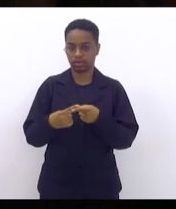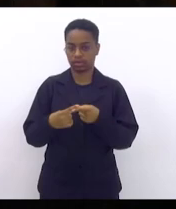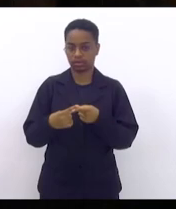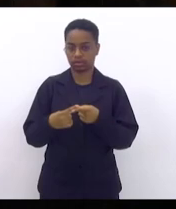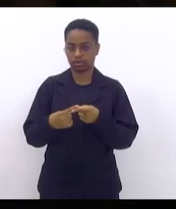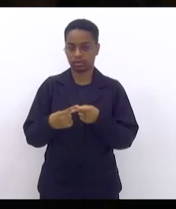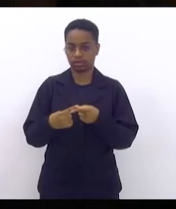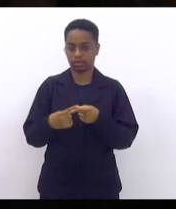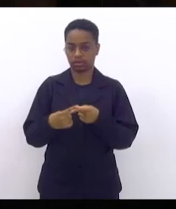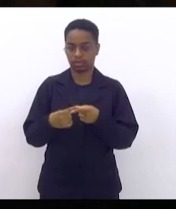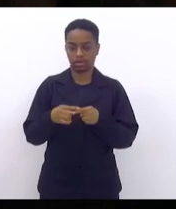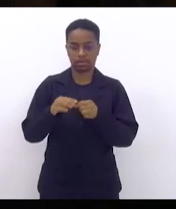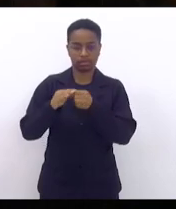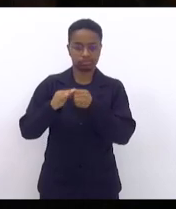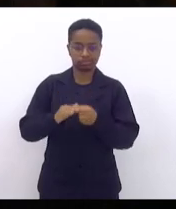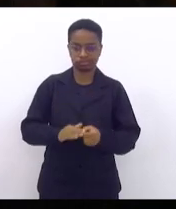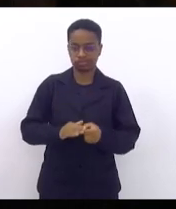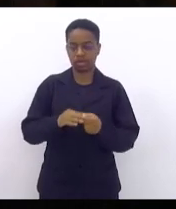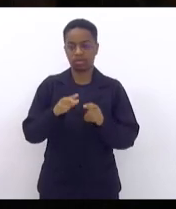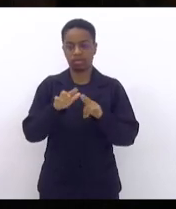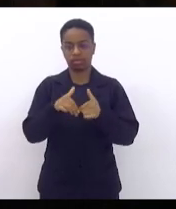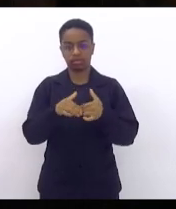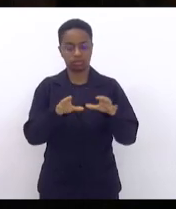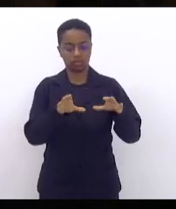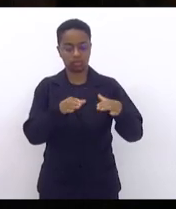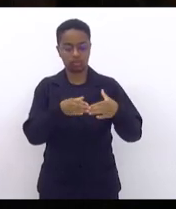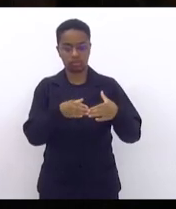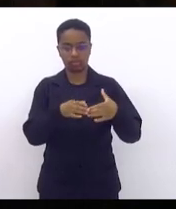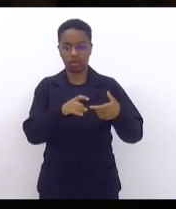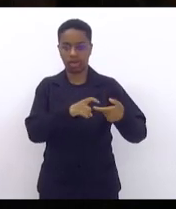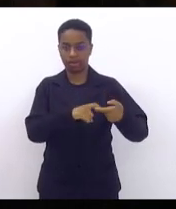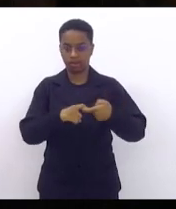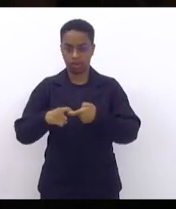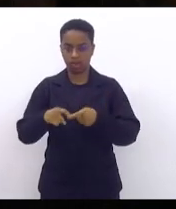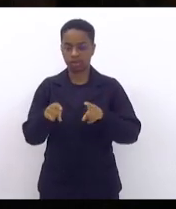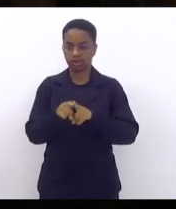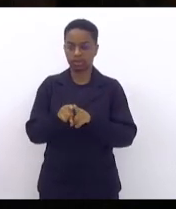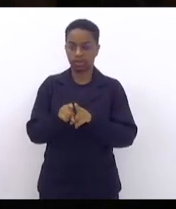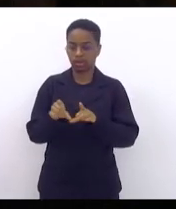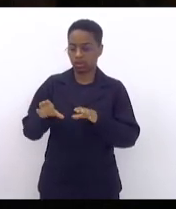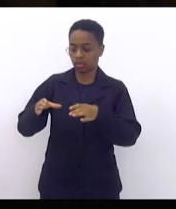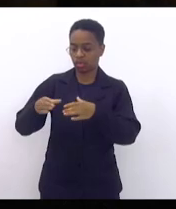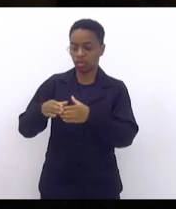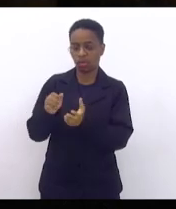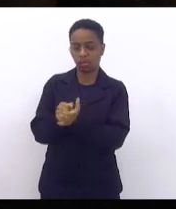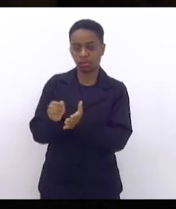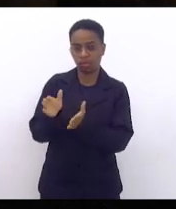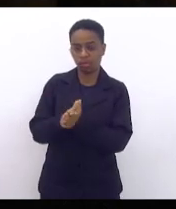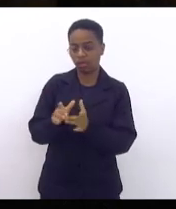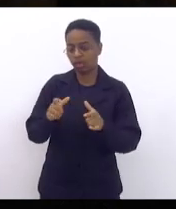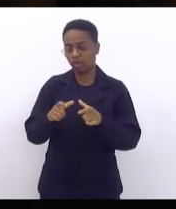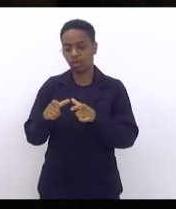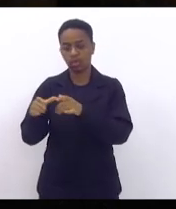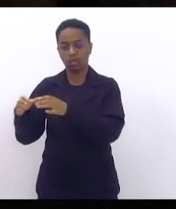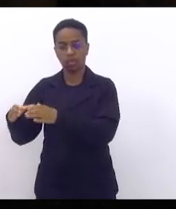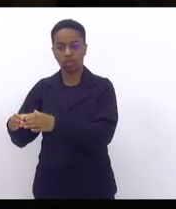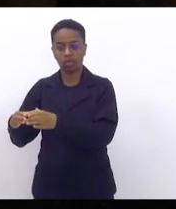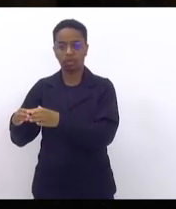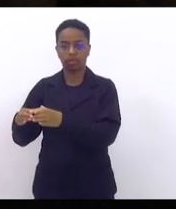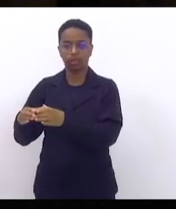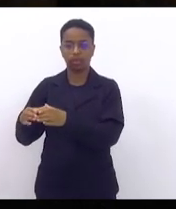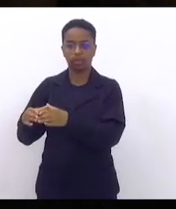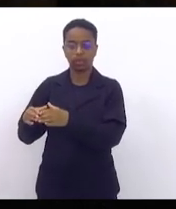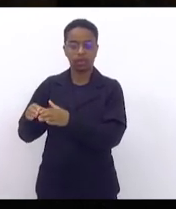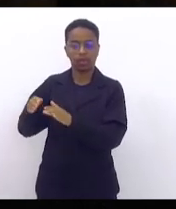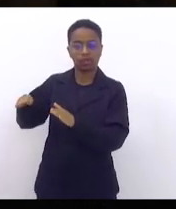pela máfia do reboque pela indústria das multas pela indústria dos depósitos pela indústria